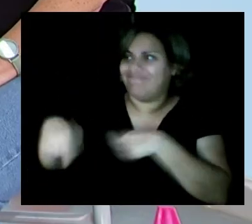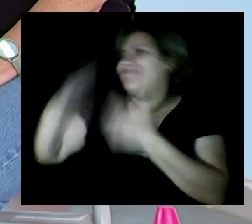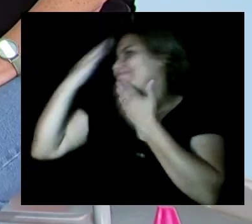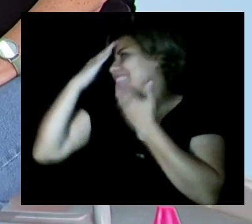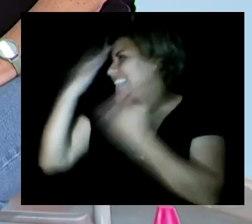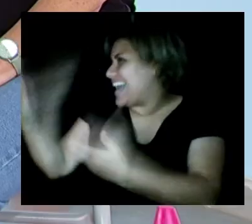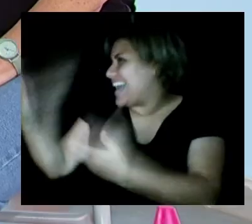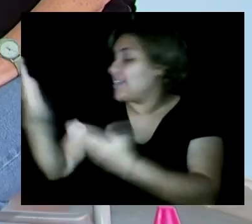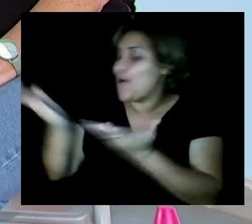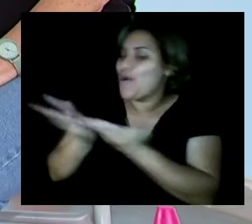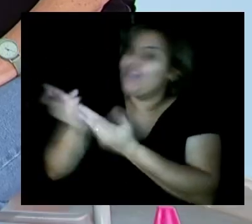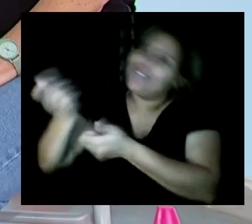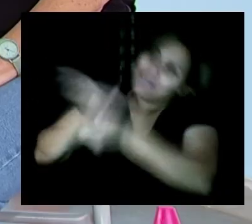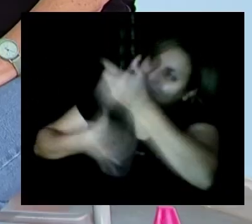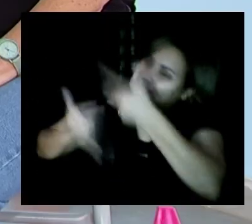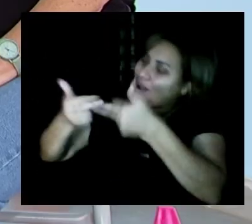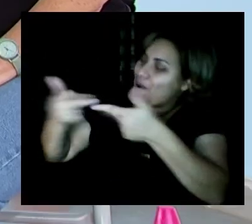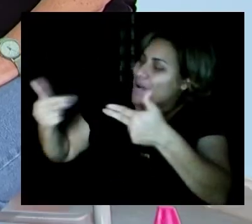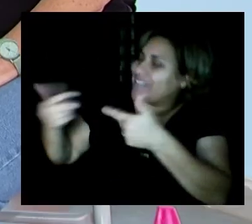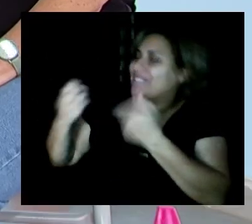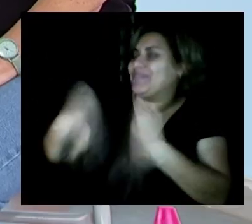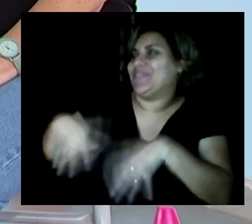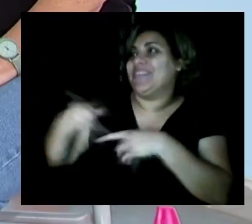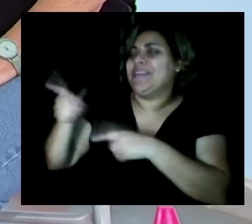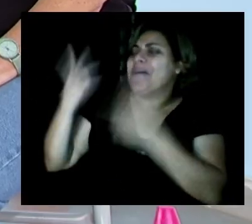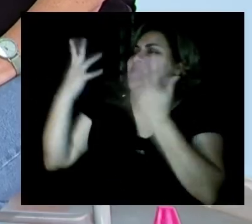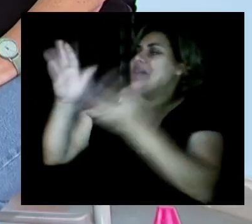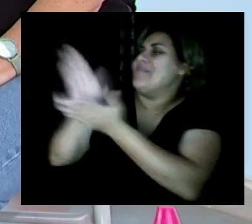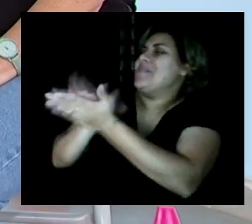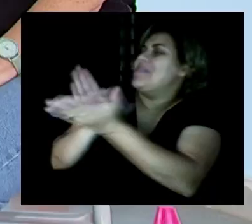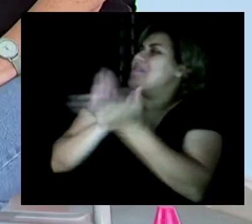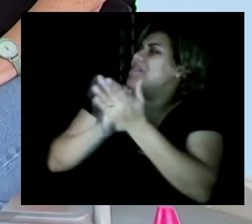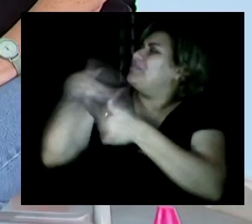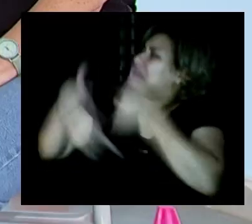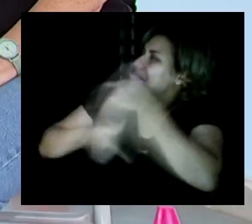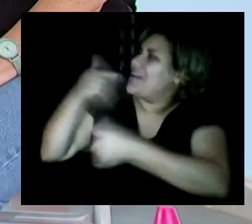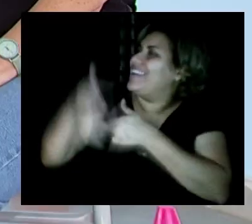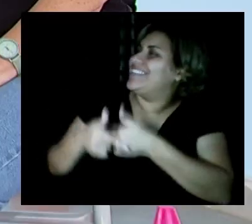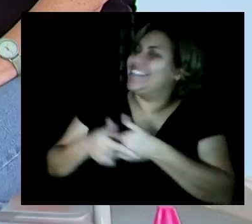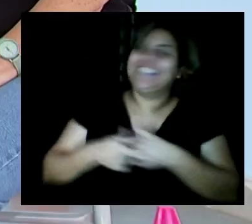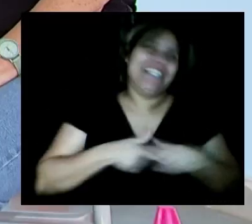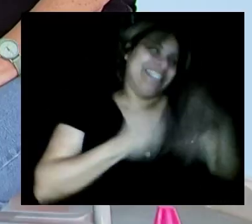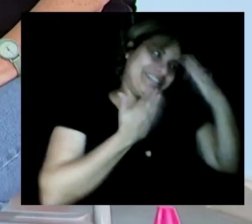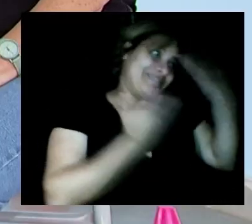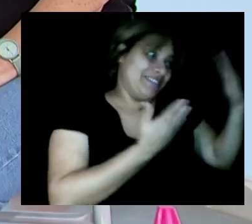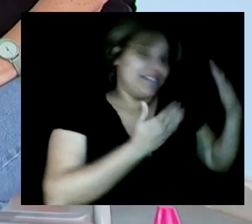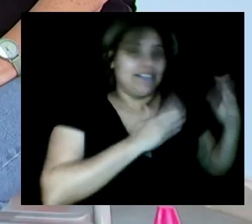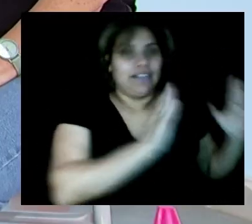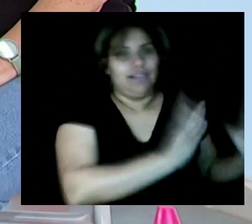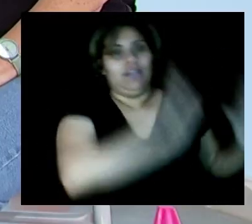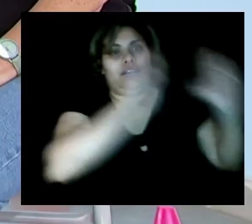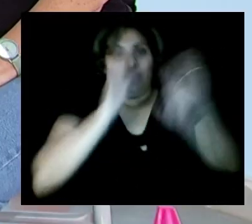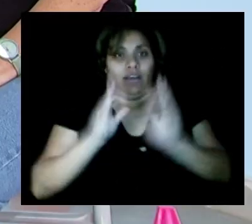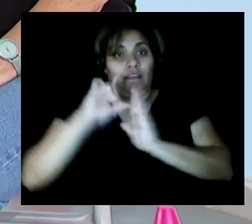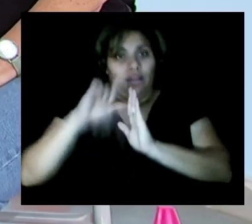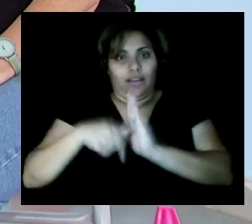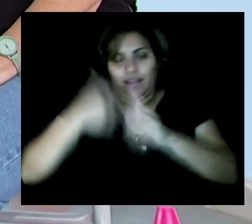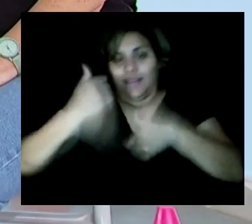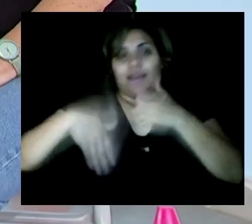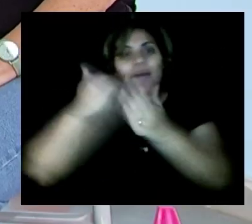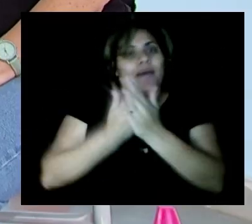história com a gente, né? Parabéns pelo trabalho. Muito obrigada. E no próximo bloco a gente vai mostrar um pouco mais das atividades com a